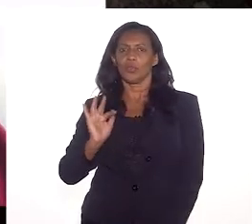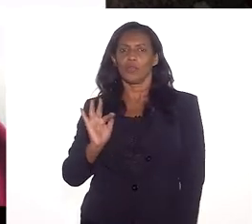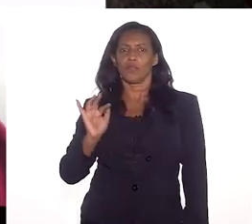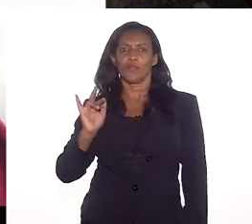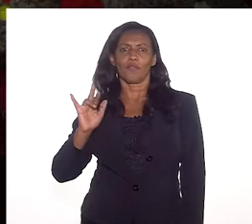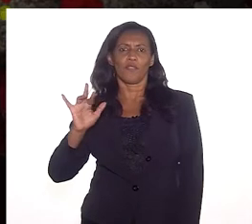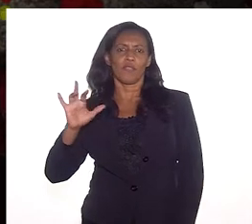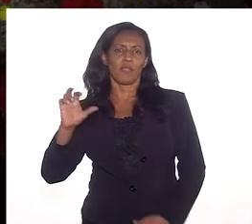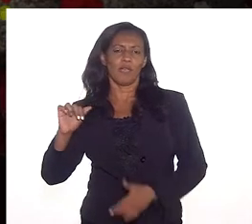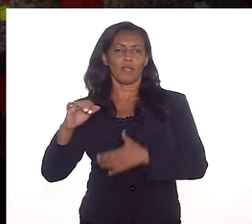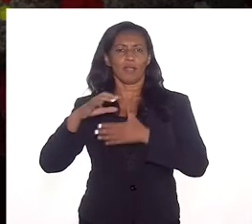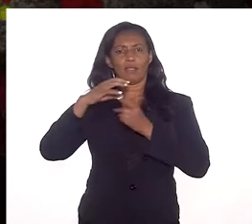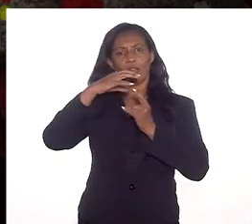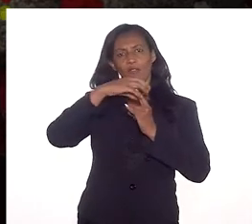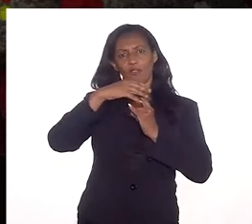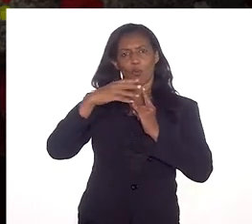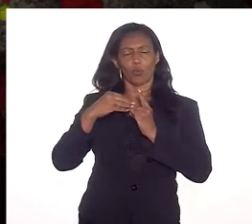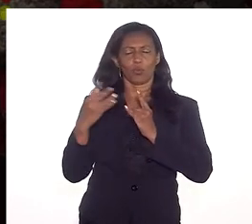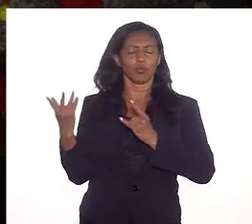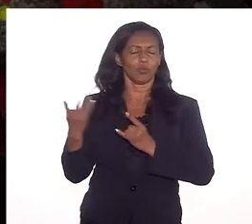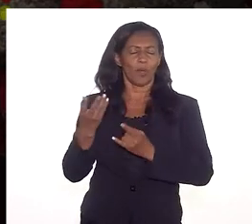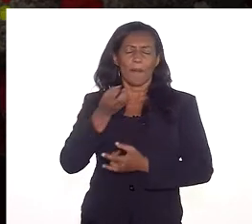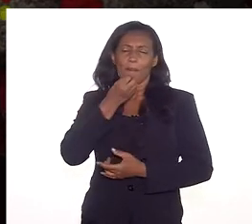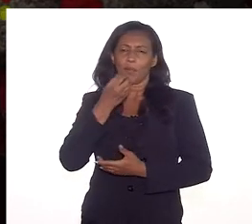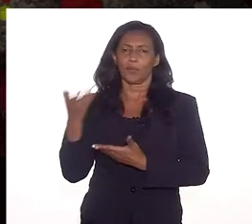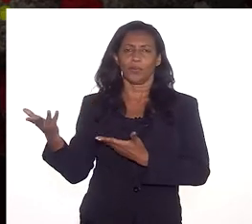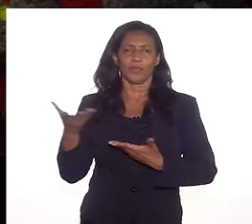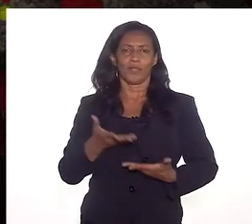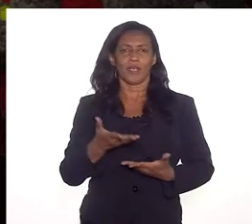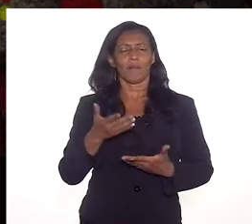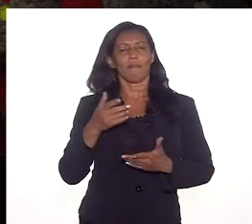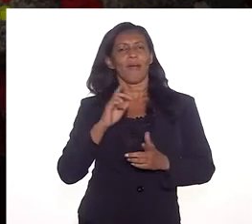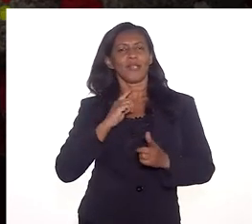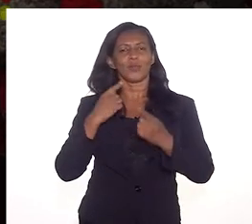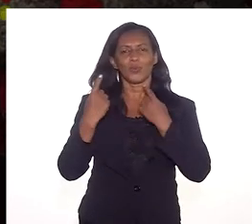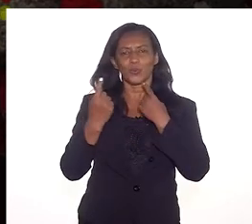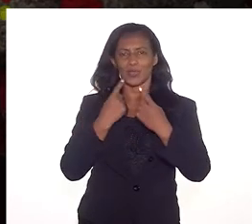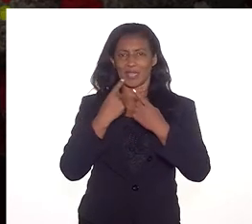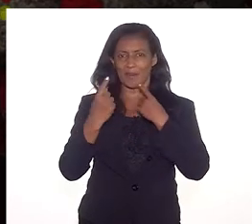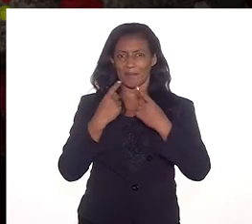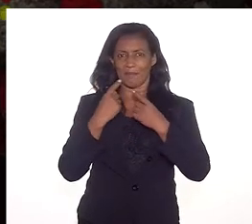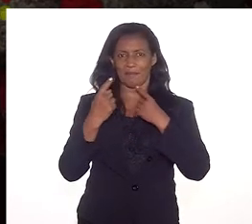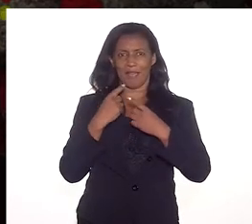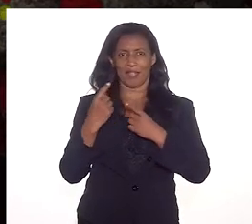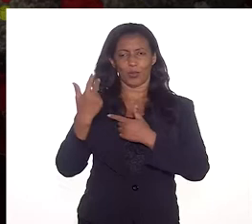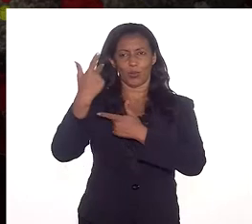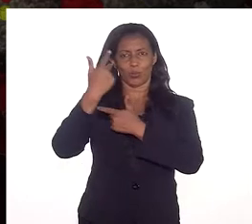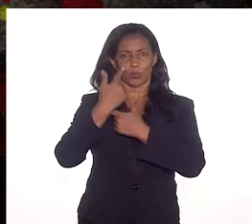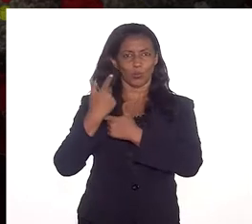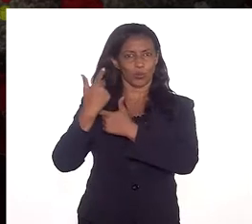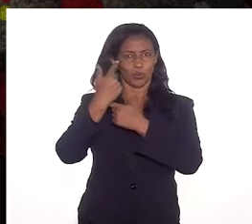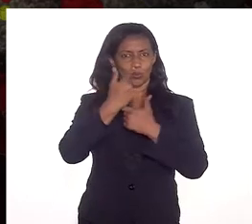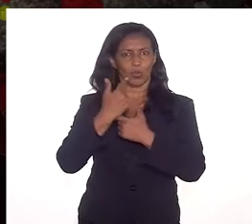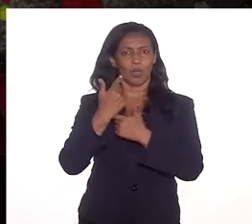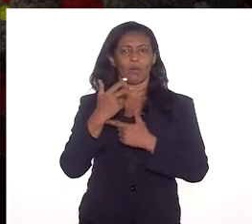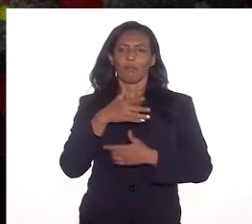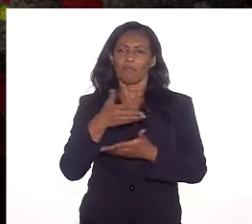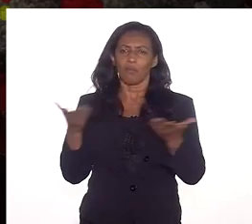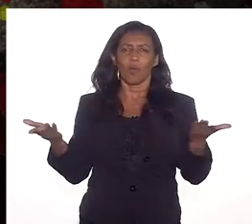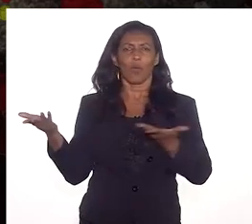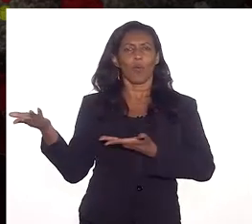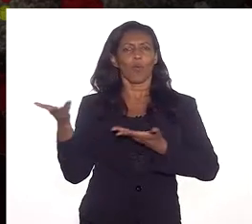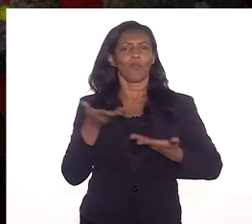Figueira, da Fiocruz. Sejam todos muito bem-vindos a mais um debate virtual. E para começar, eu queria pedir para vocês, nossos